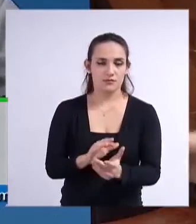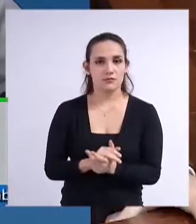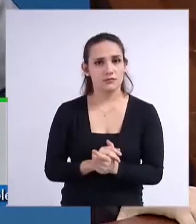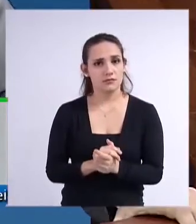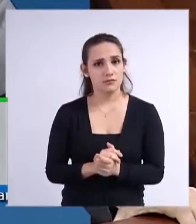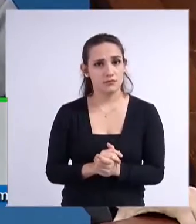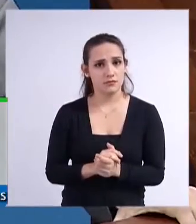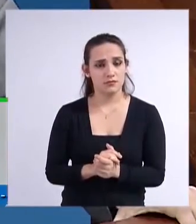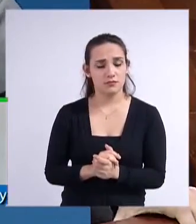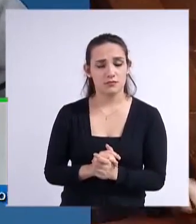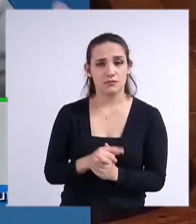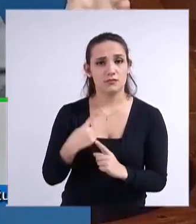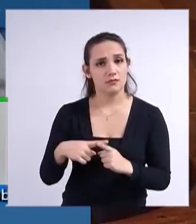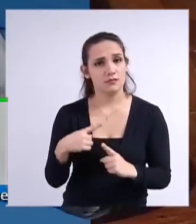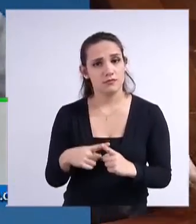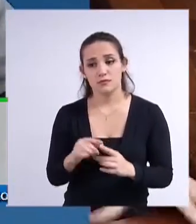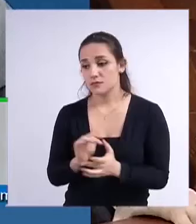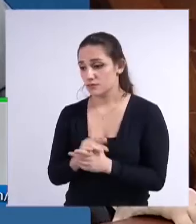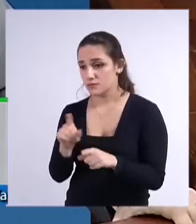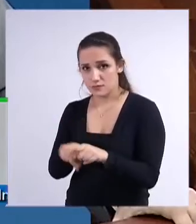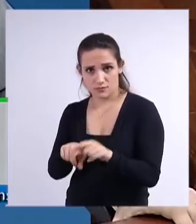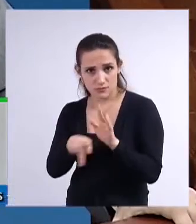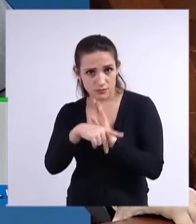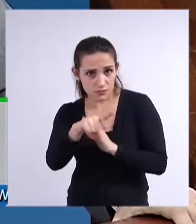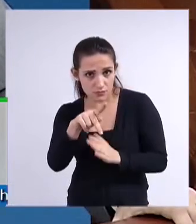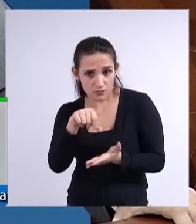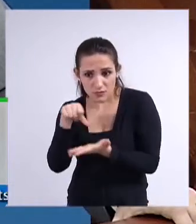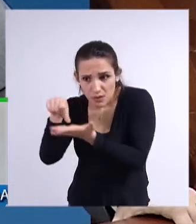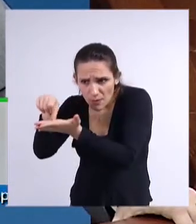nos municípios, são nas suas bases